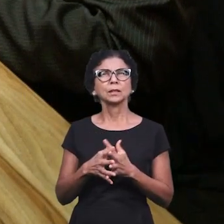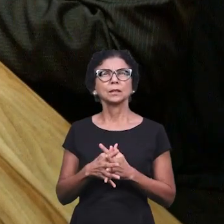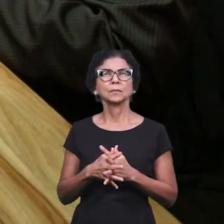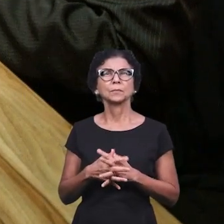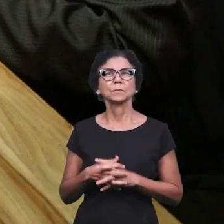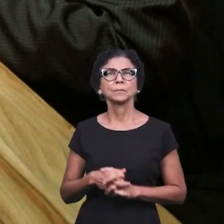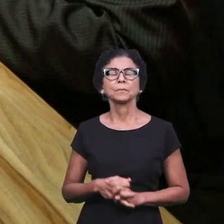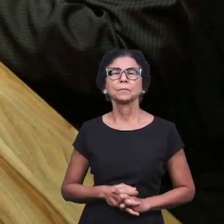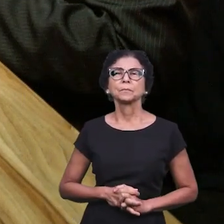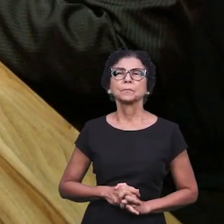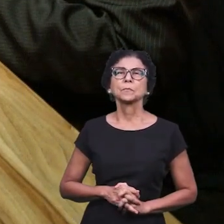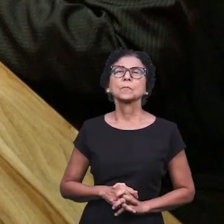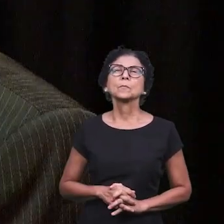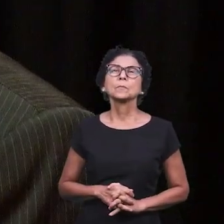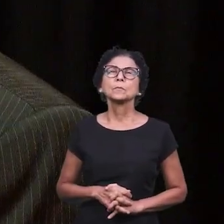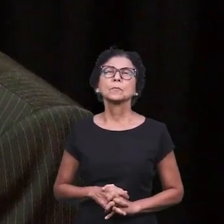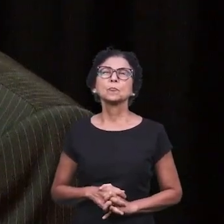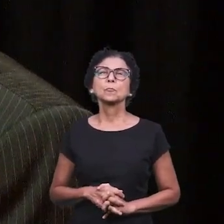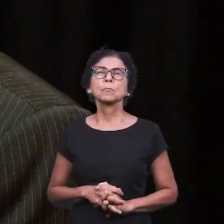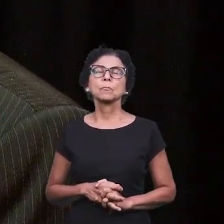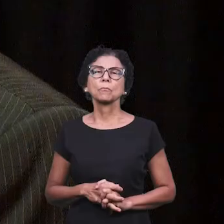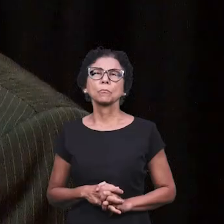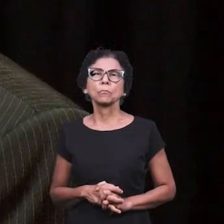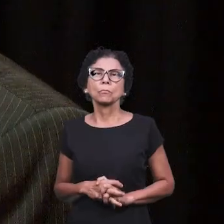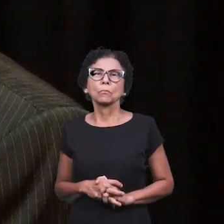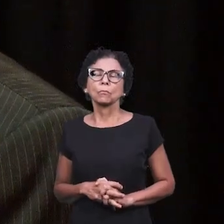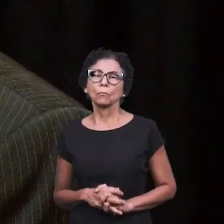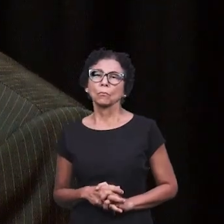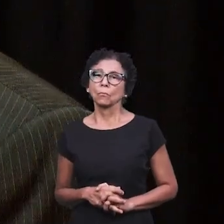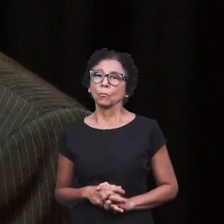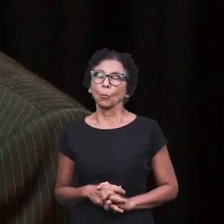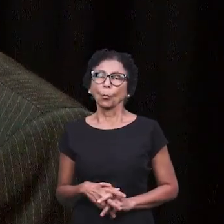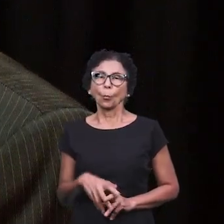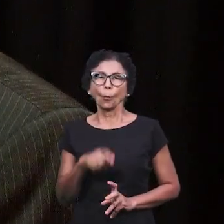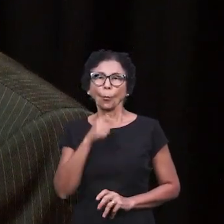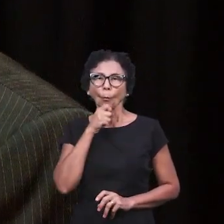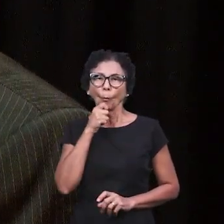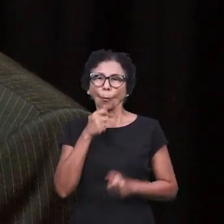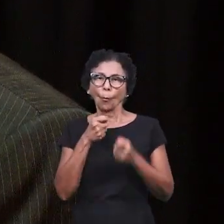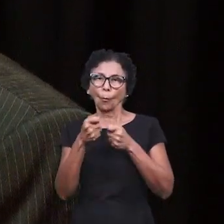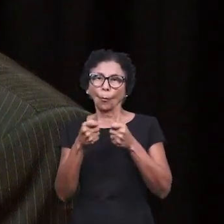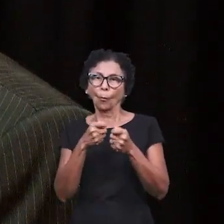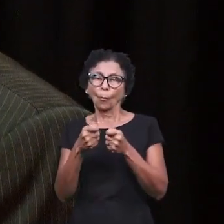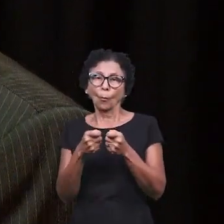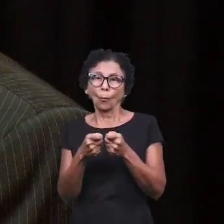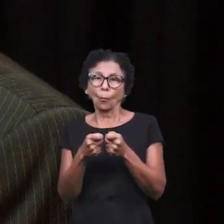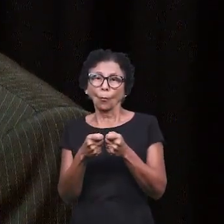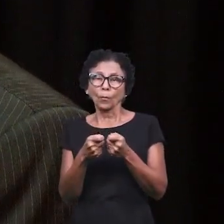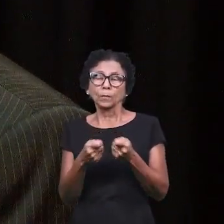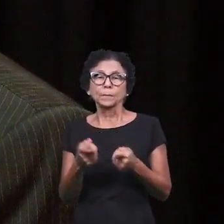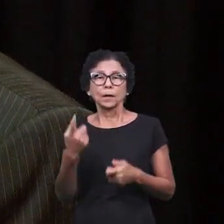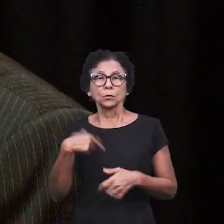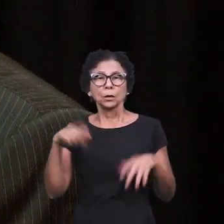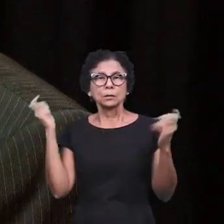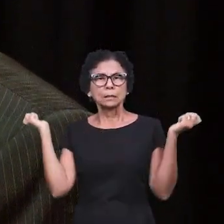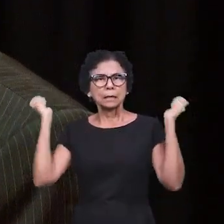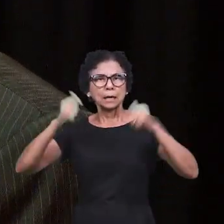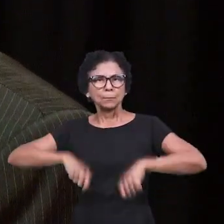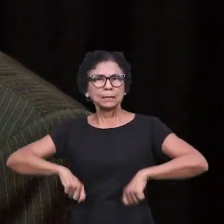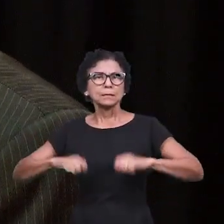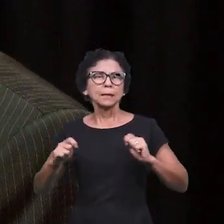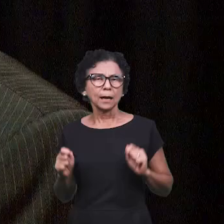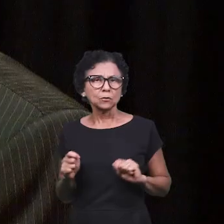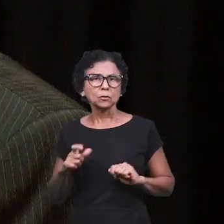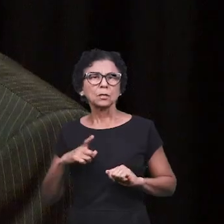assim: potência, olhando para o carro, né? Sem controle, não é nada. Então, às vezes nós